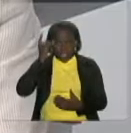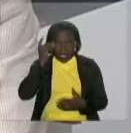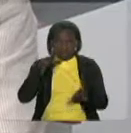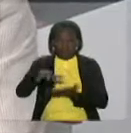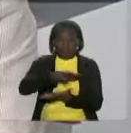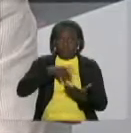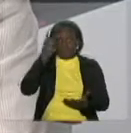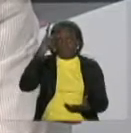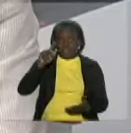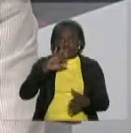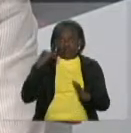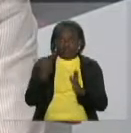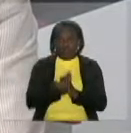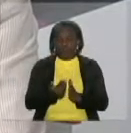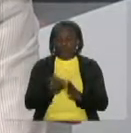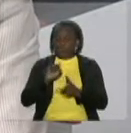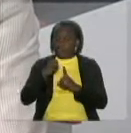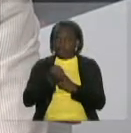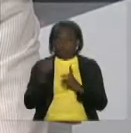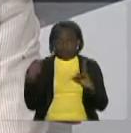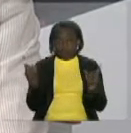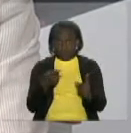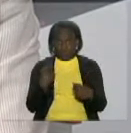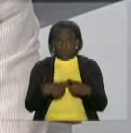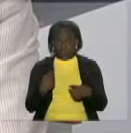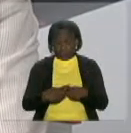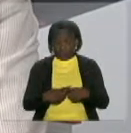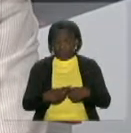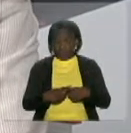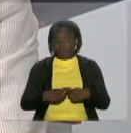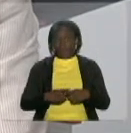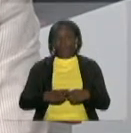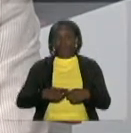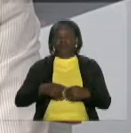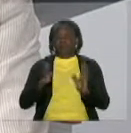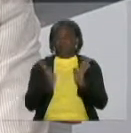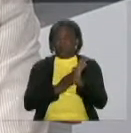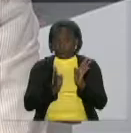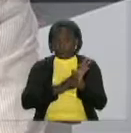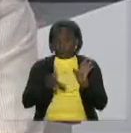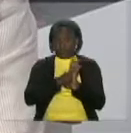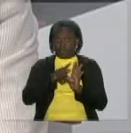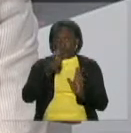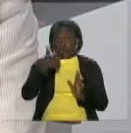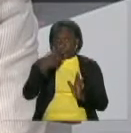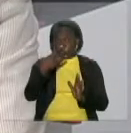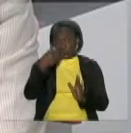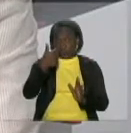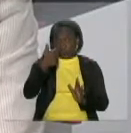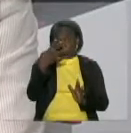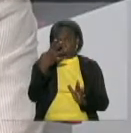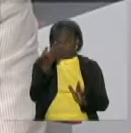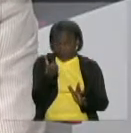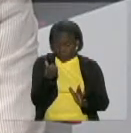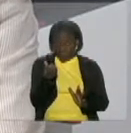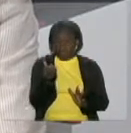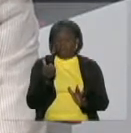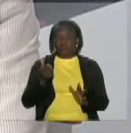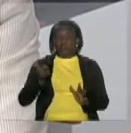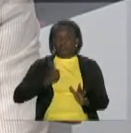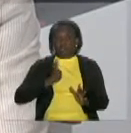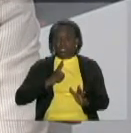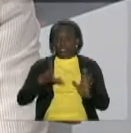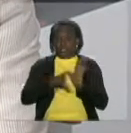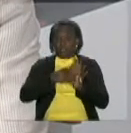Para Todos, e a sociedade de uma forma geral. Por que isso? Porque, na verdade, a proposta da Lei 13.146, embora